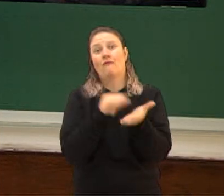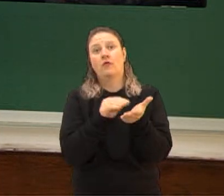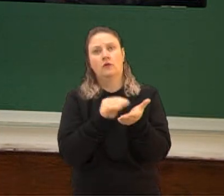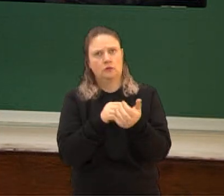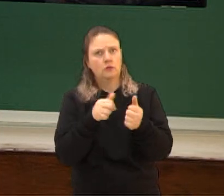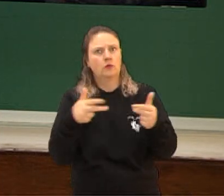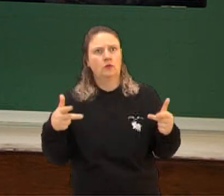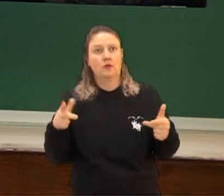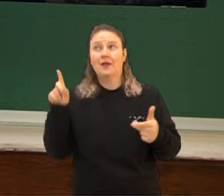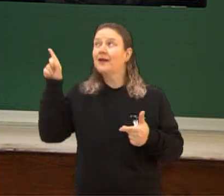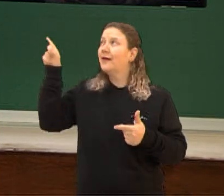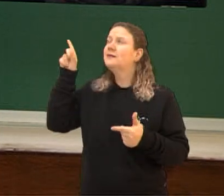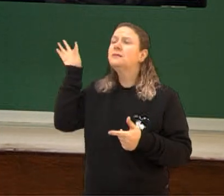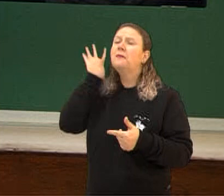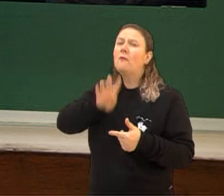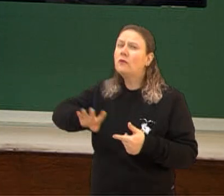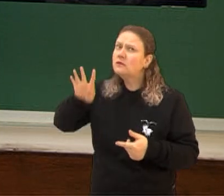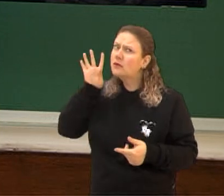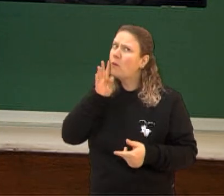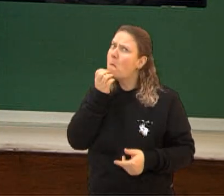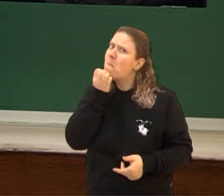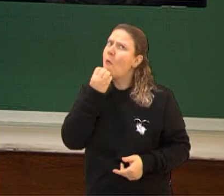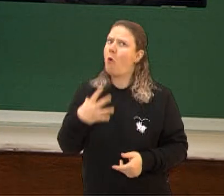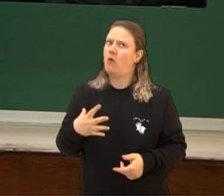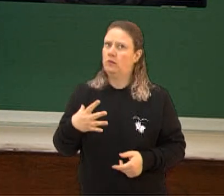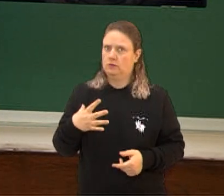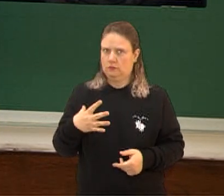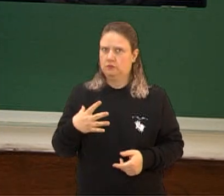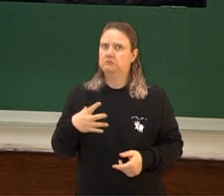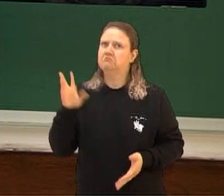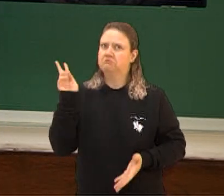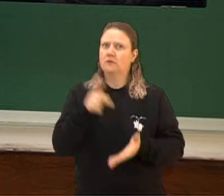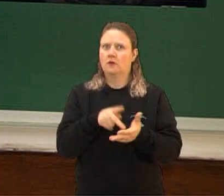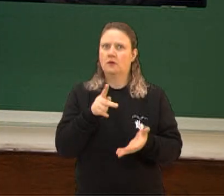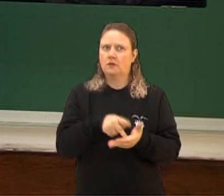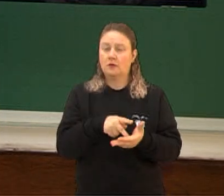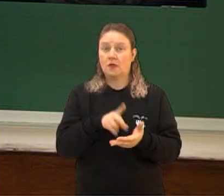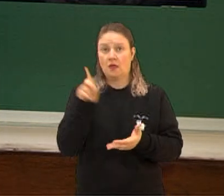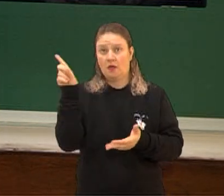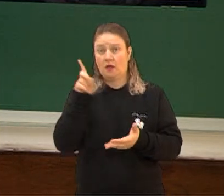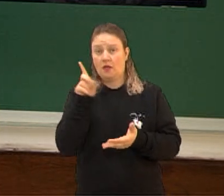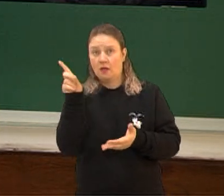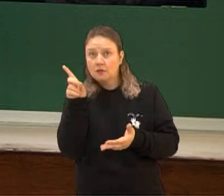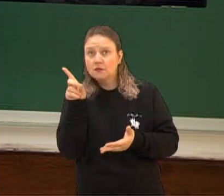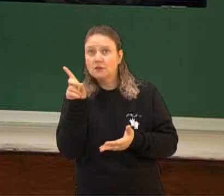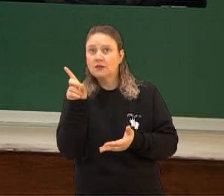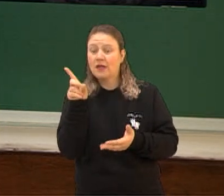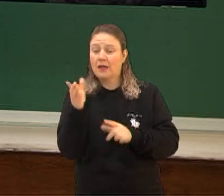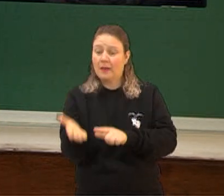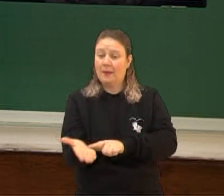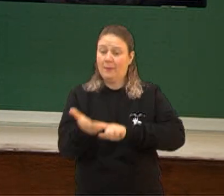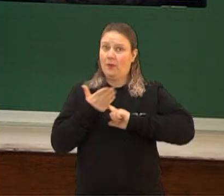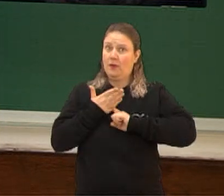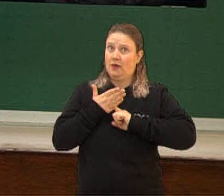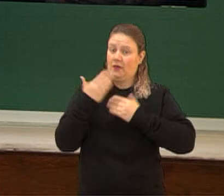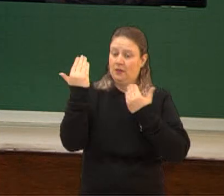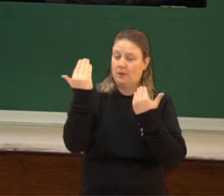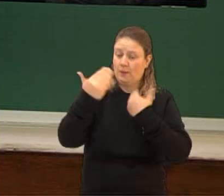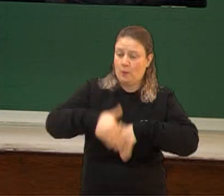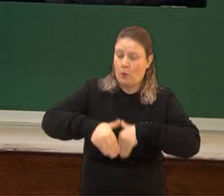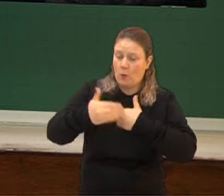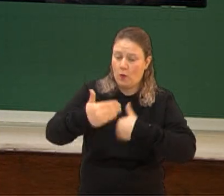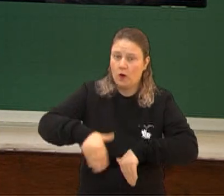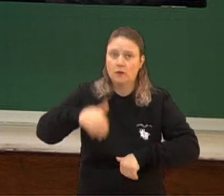bem bacana. Esse aqui, bom, hein? Presta atenção. Esse cara aqui tem cara de que cai mais de uma vez em